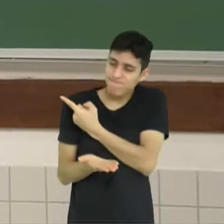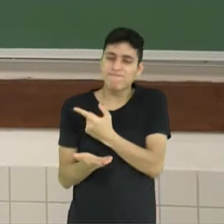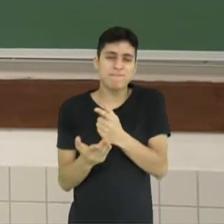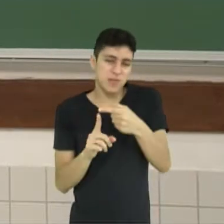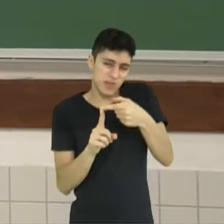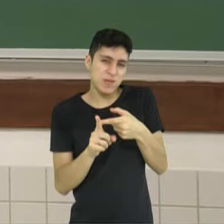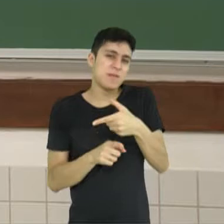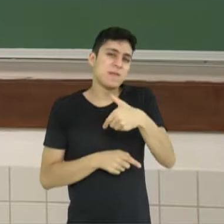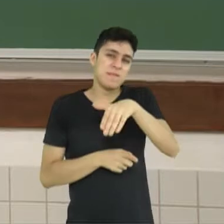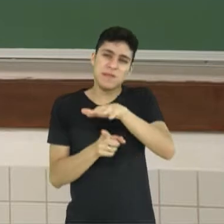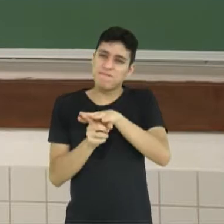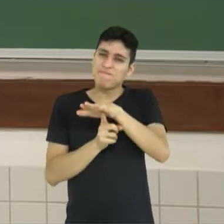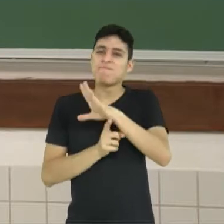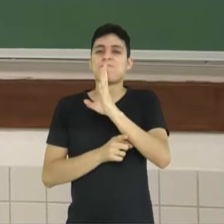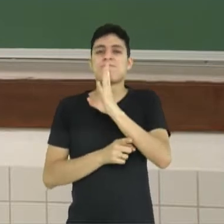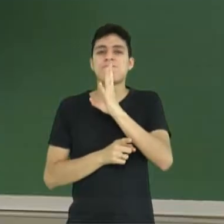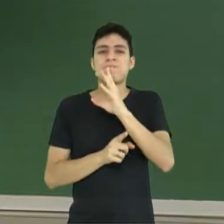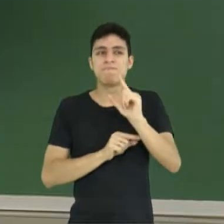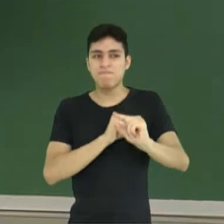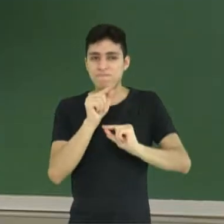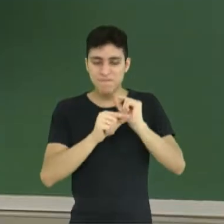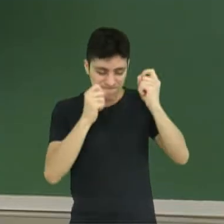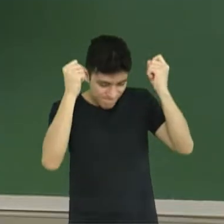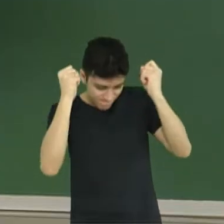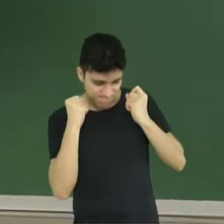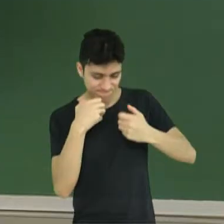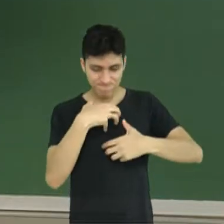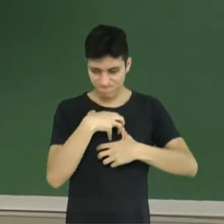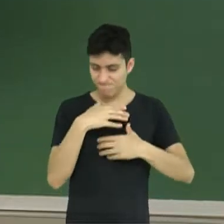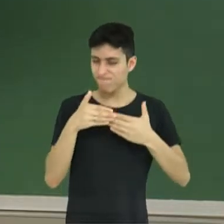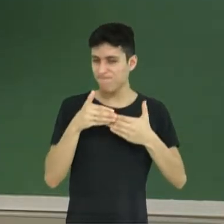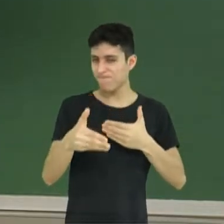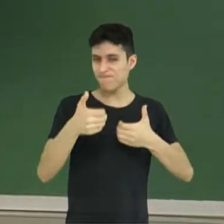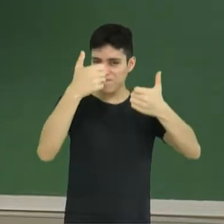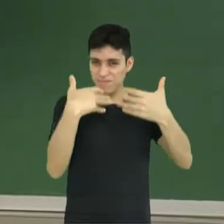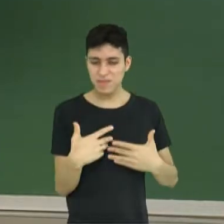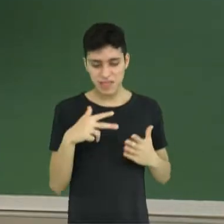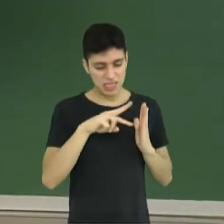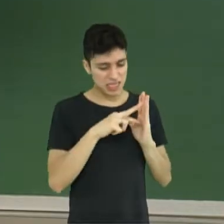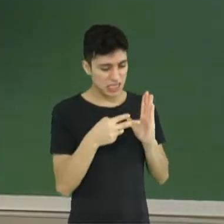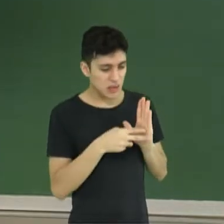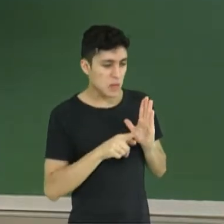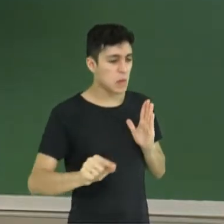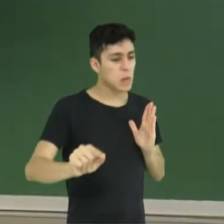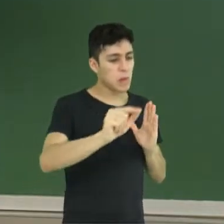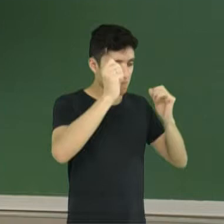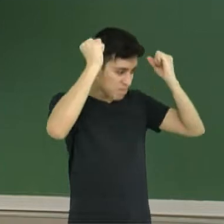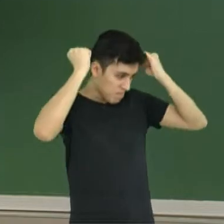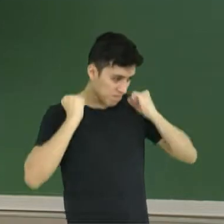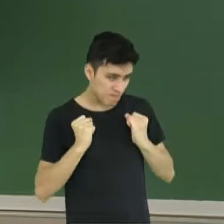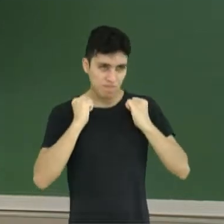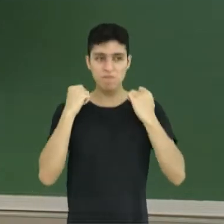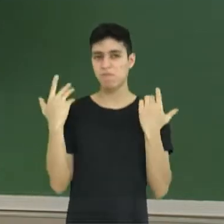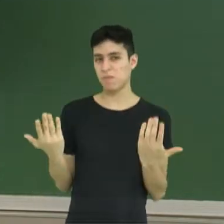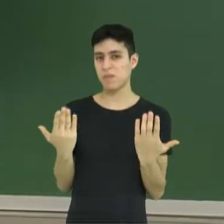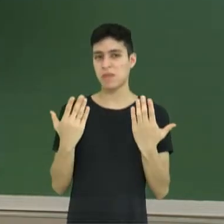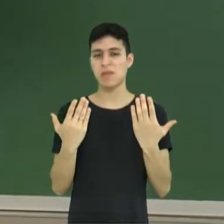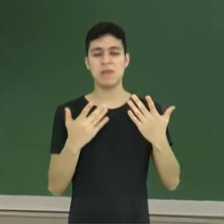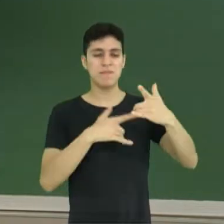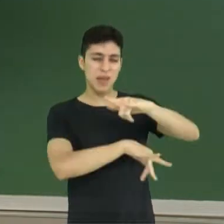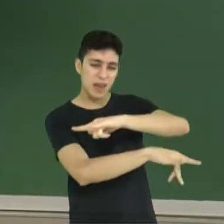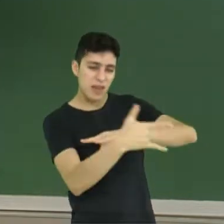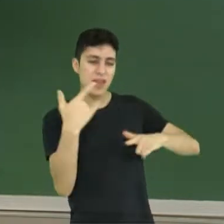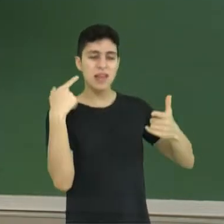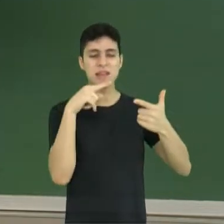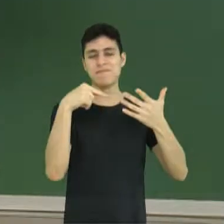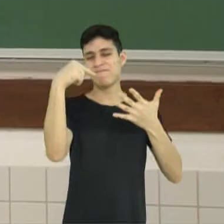conhecidos, né? De formas habitáveis, que a gente vai ver, né? Então eu estou vestido dos bonecos, famosos bonecos, marionetes e